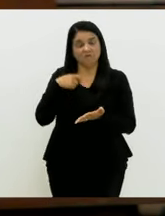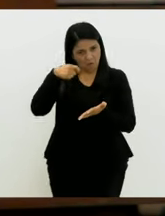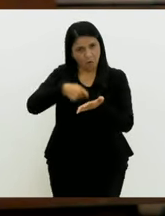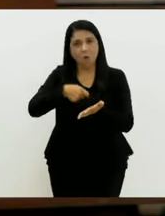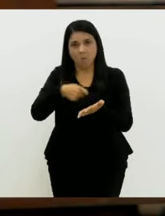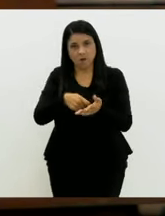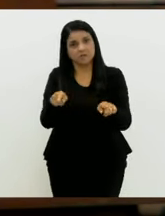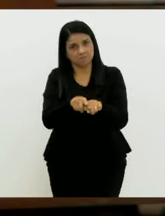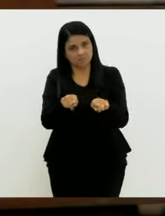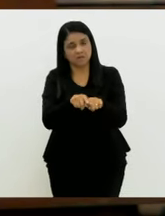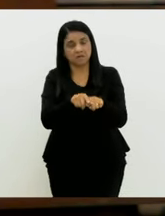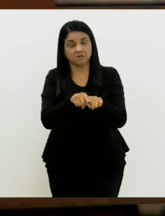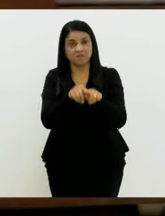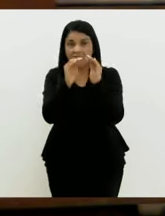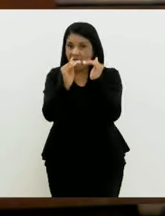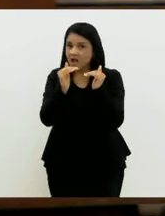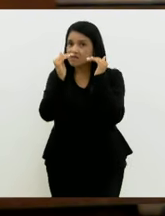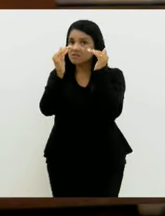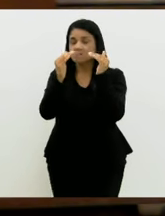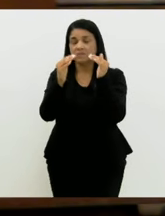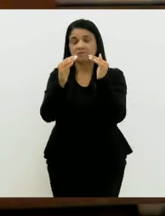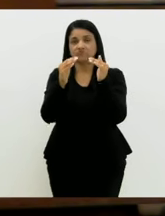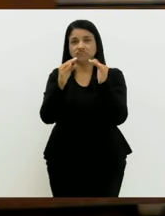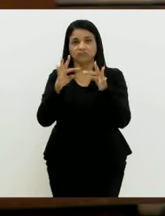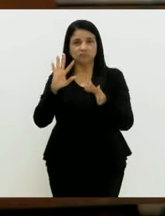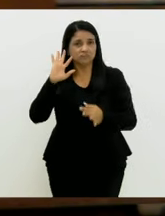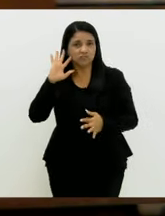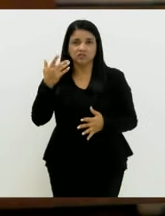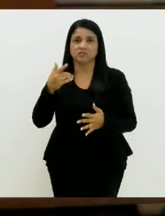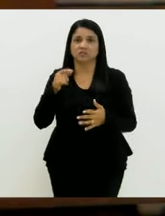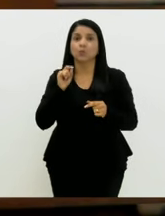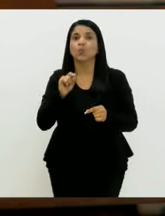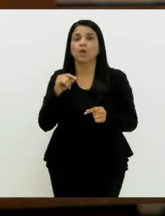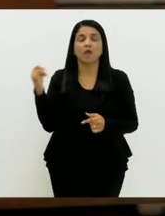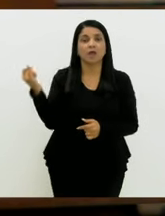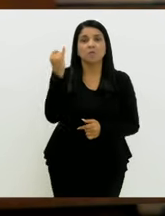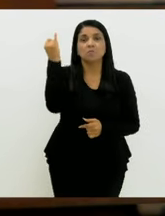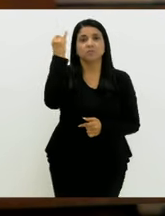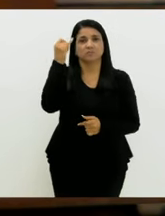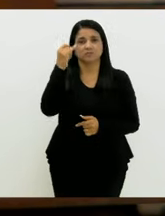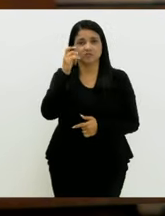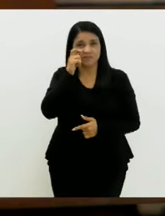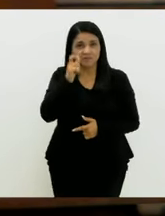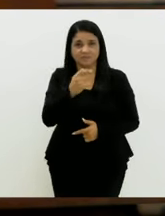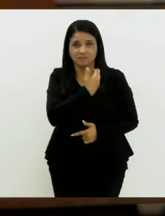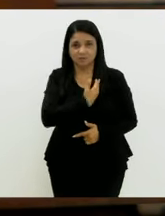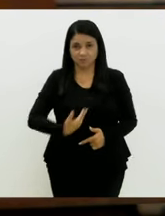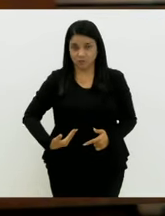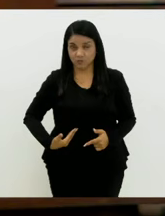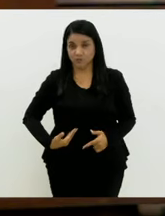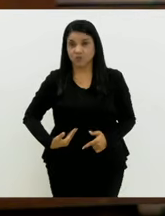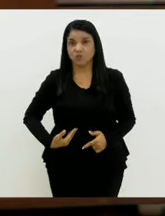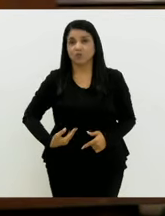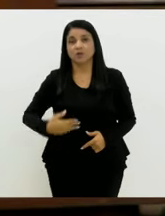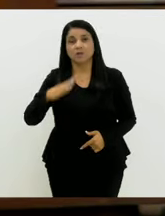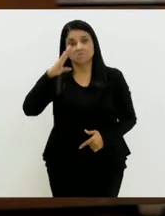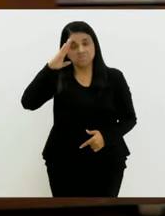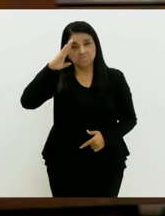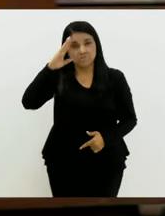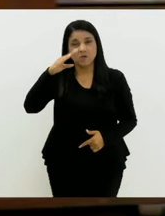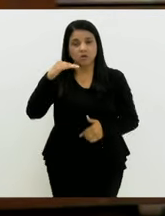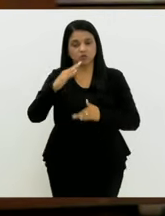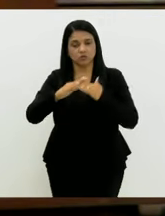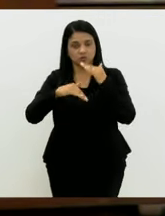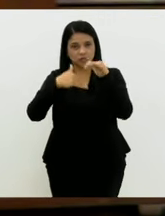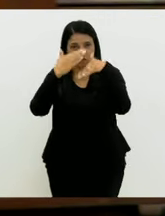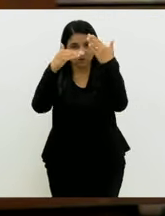acima dos nossos posicionamentos aqui é importante estar o interesse público e principalmente o desenvolvimento das